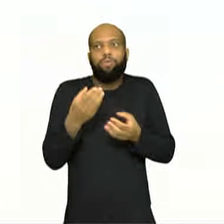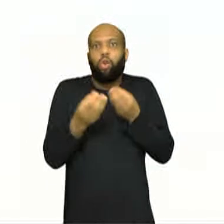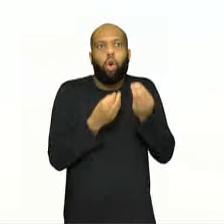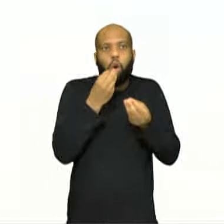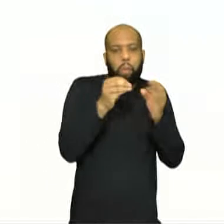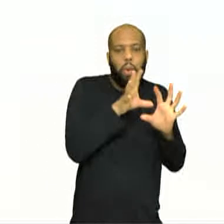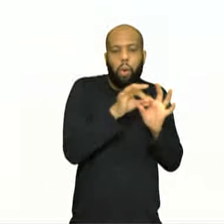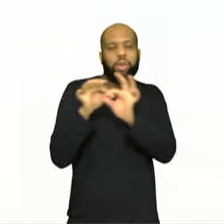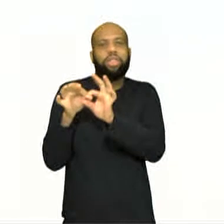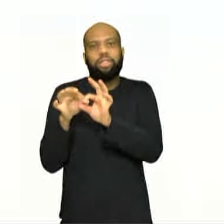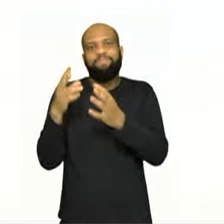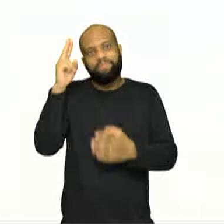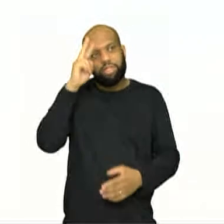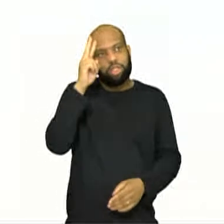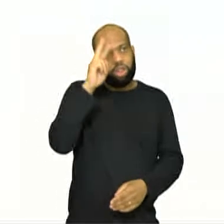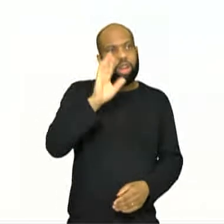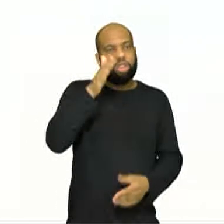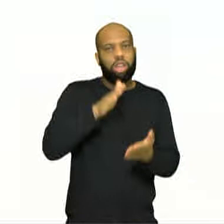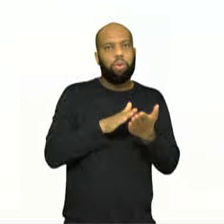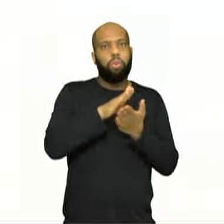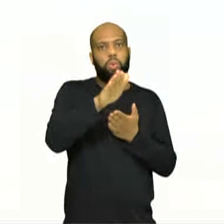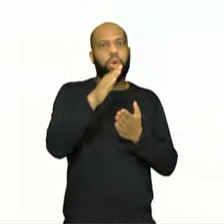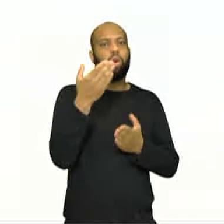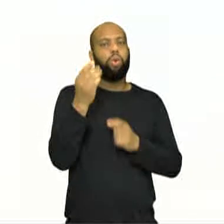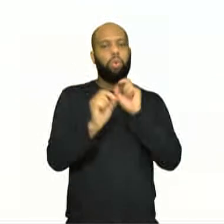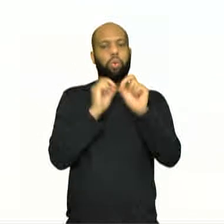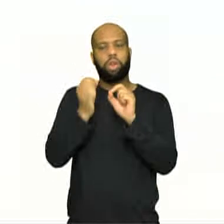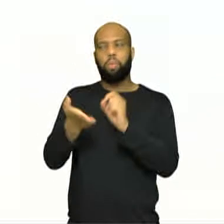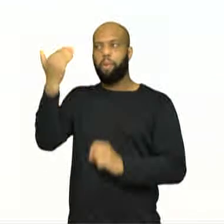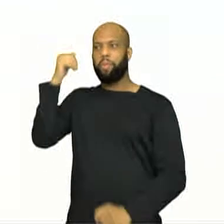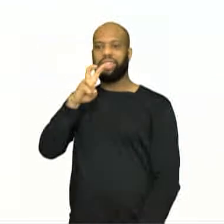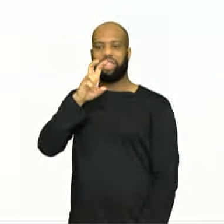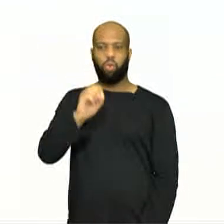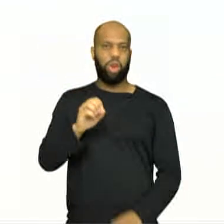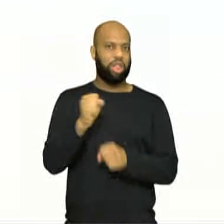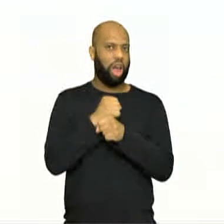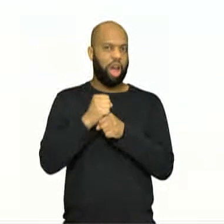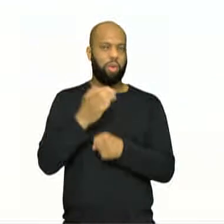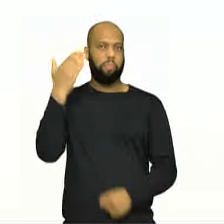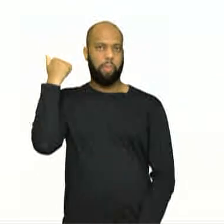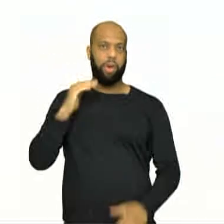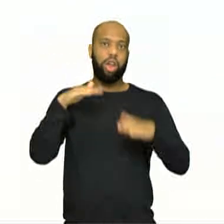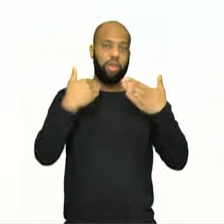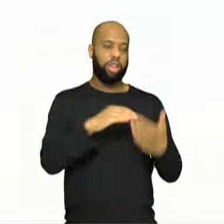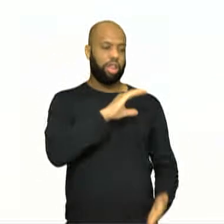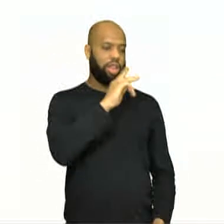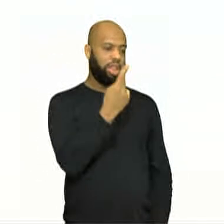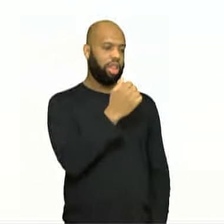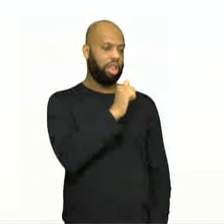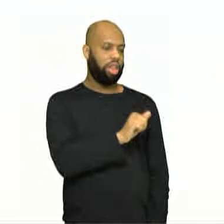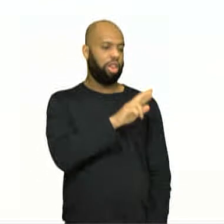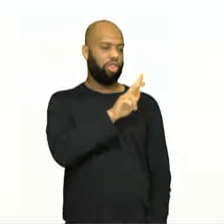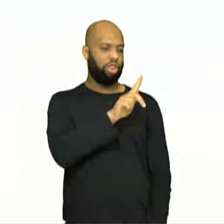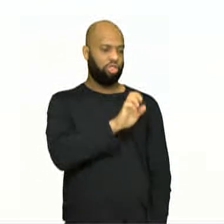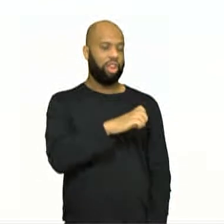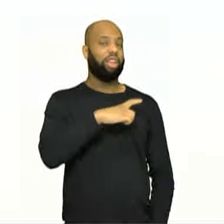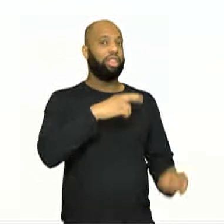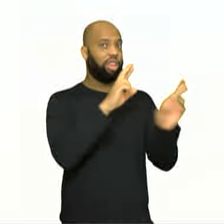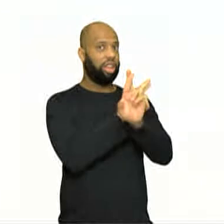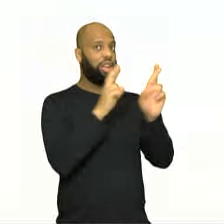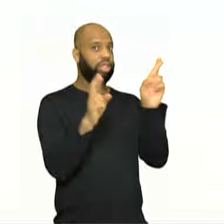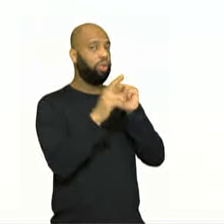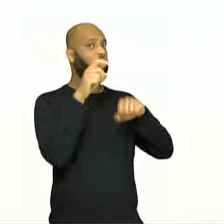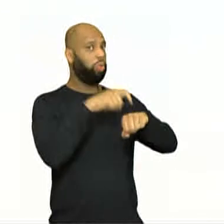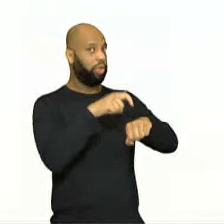30/5/1957, foi publicada há mais de 50 anos, daí a comprovação de que a charge é situada e o que